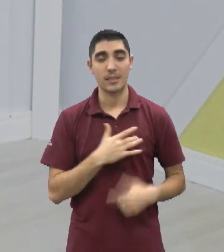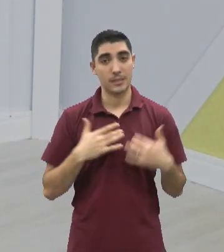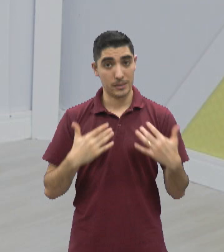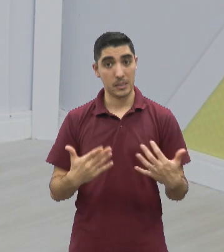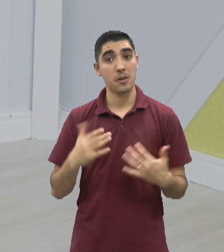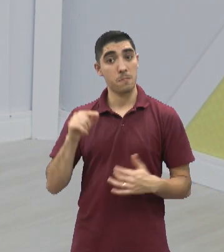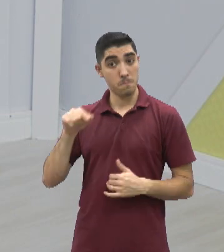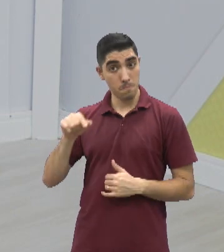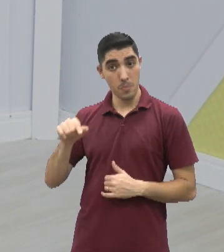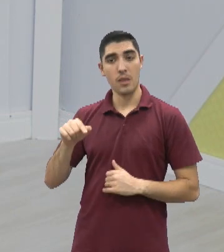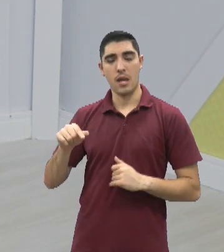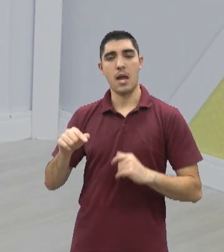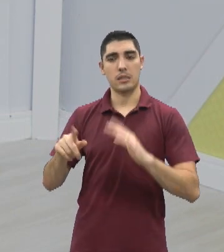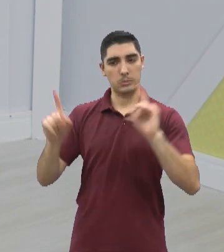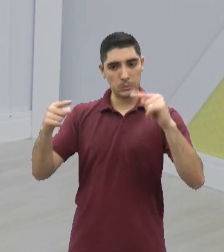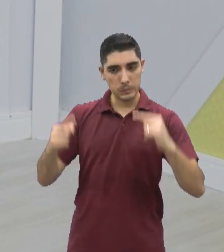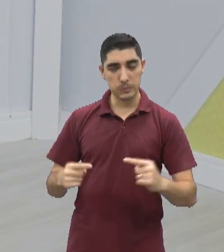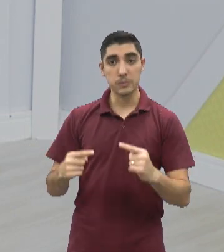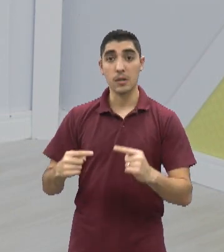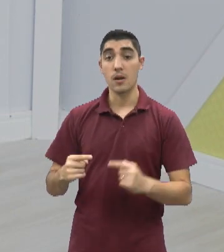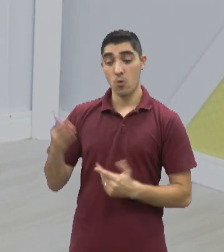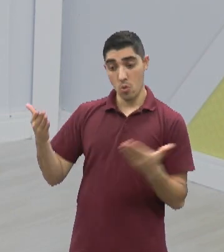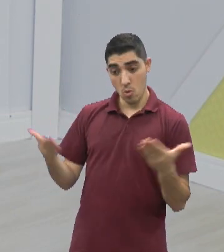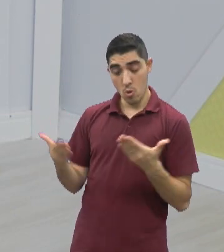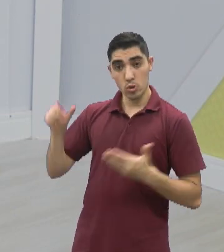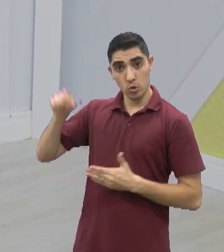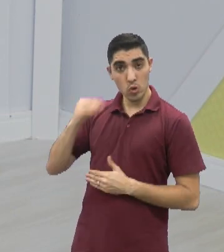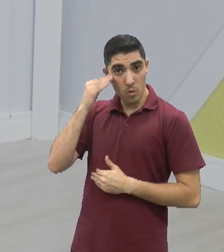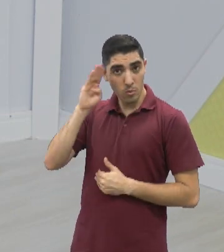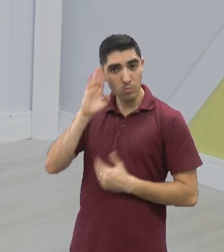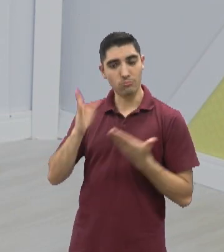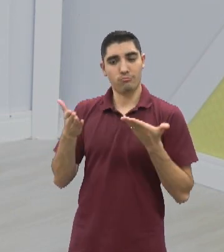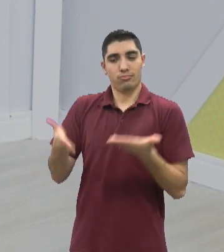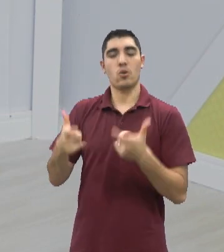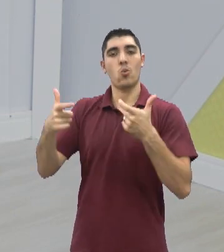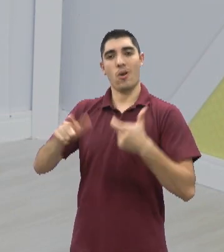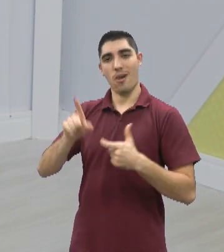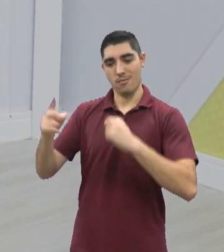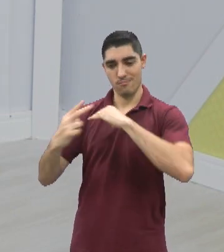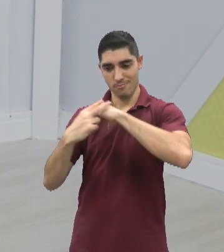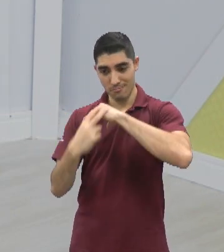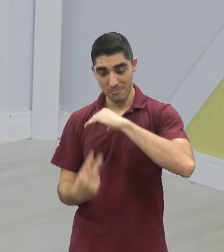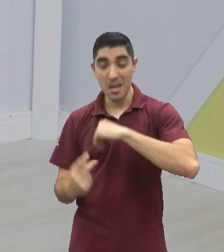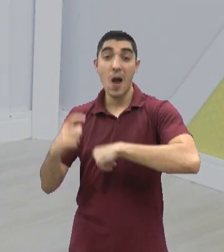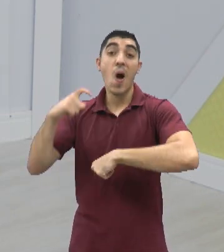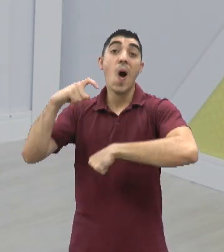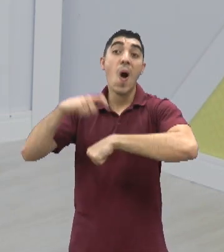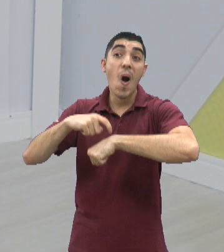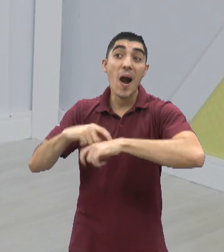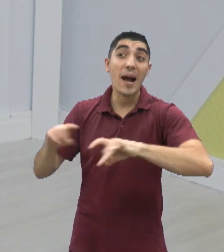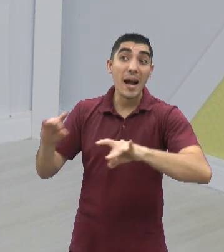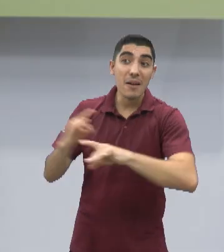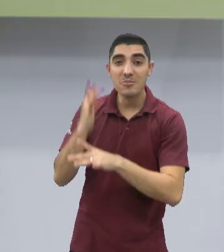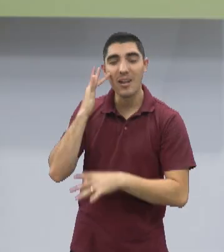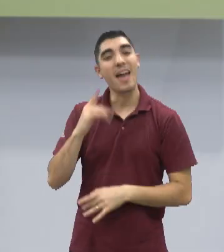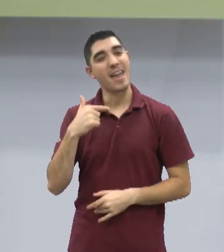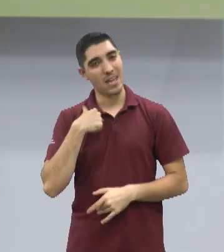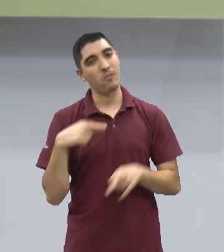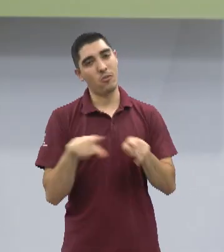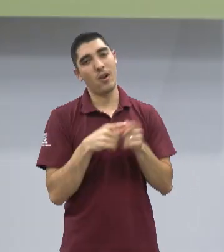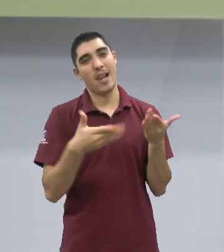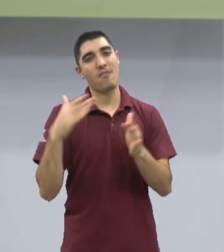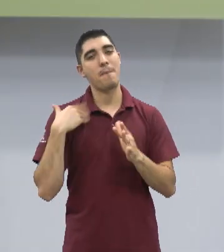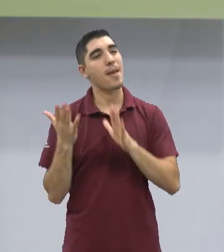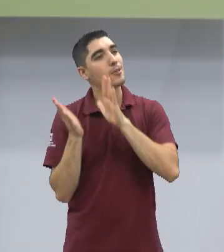da Superliga. Sucesso. O Brunão estará hoje lá no ginásio da Arena Farmaconde. Sabe-se lá que horas vai sair. Eu e meu travesseiro. Meu travesseiro